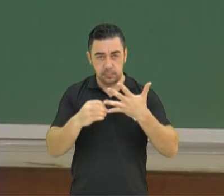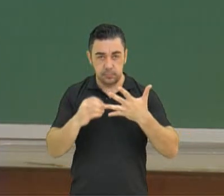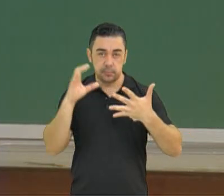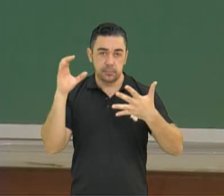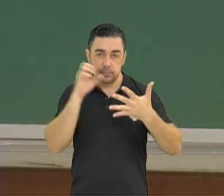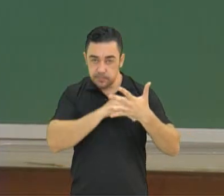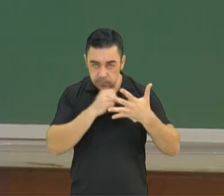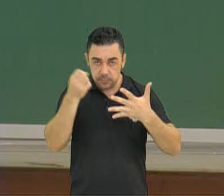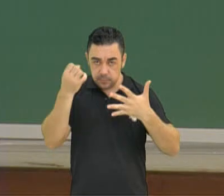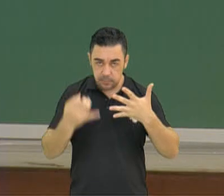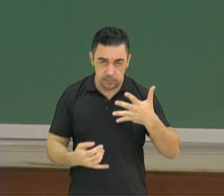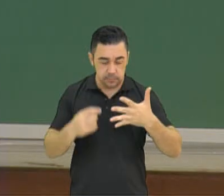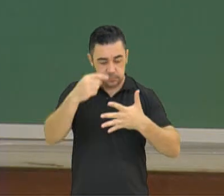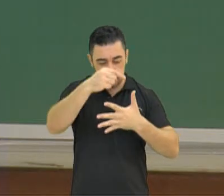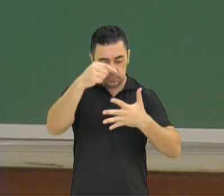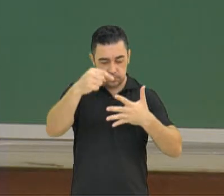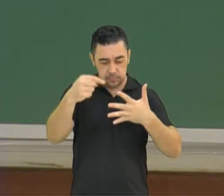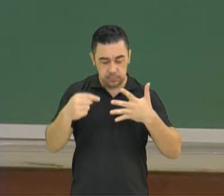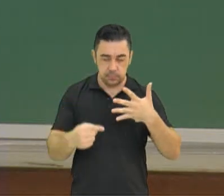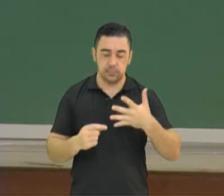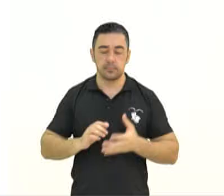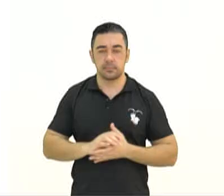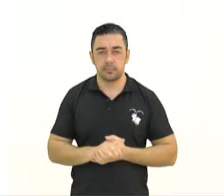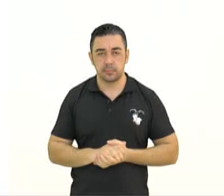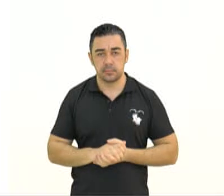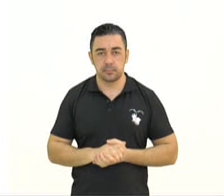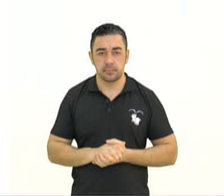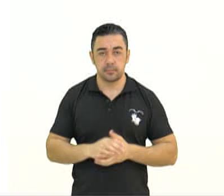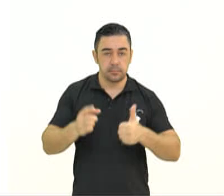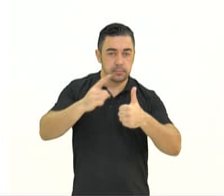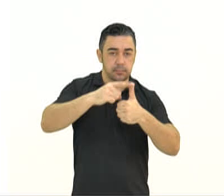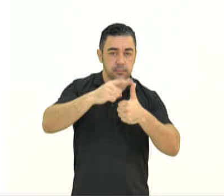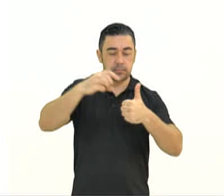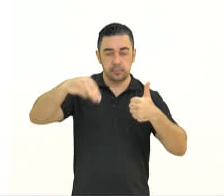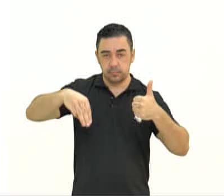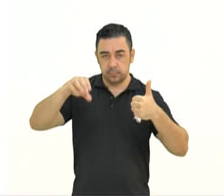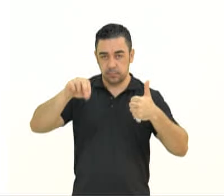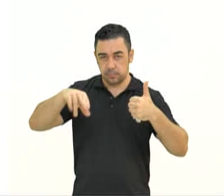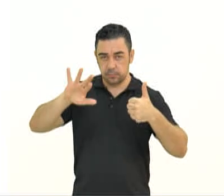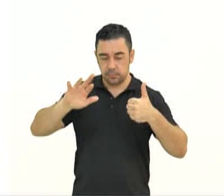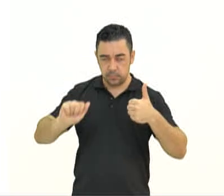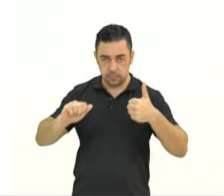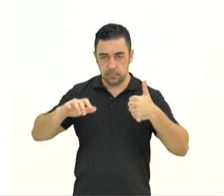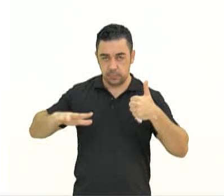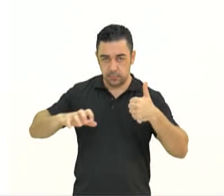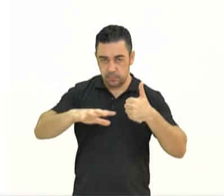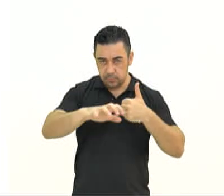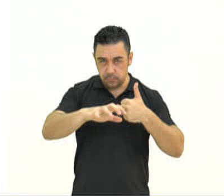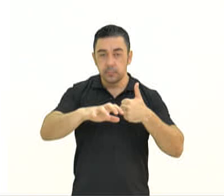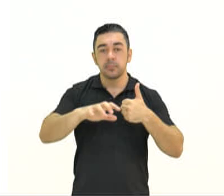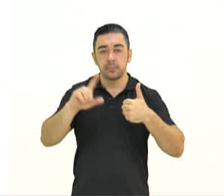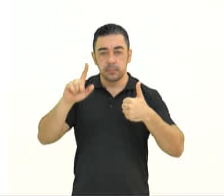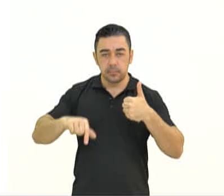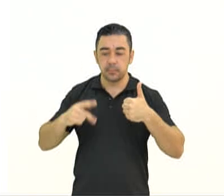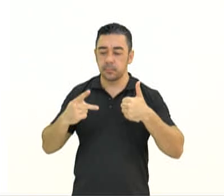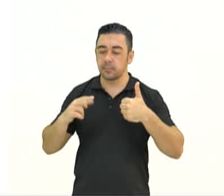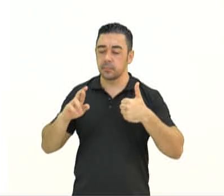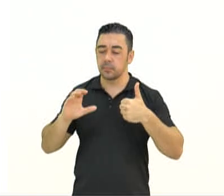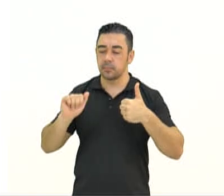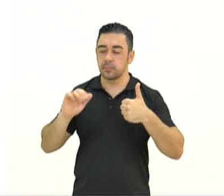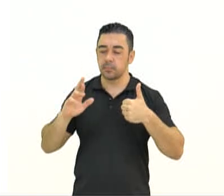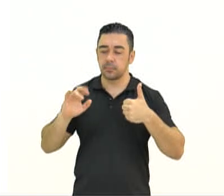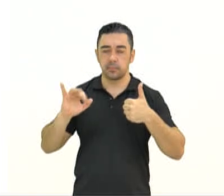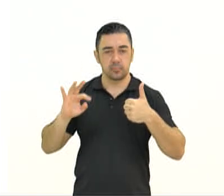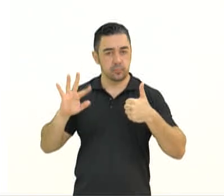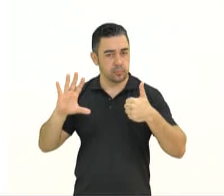sobre ele e depois a gente vai estudar reino por reino, tá? Então aqui, ó, o reino Monera, que é o das bactérias aqui, ó, são procarióticos ou